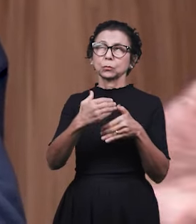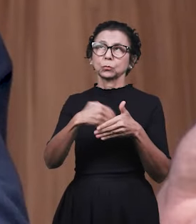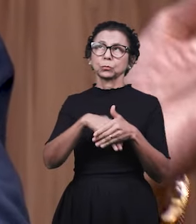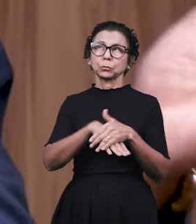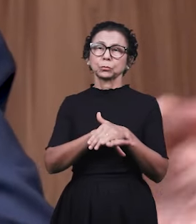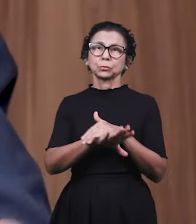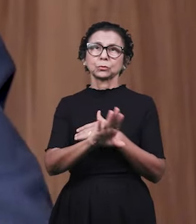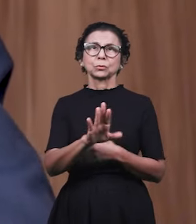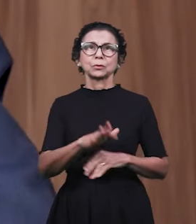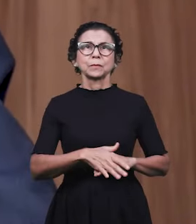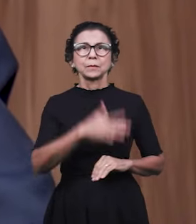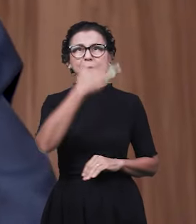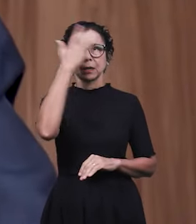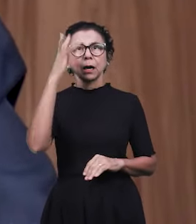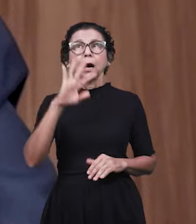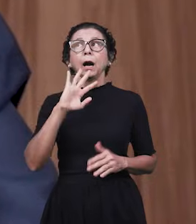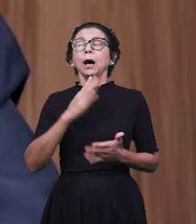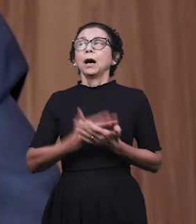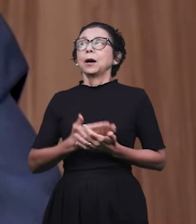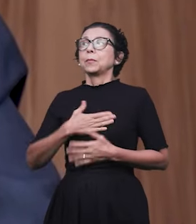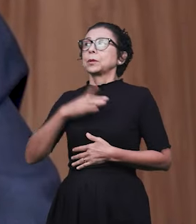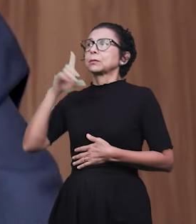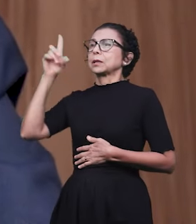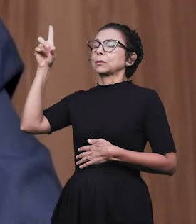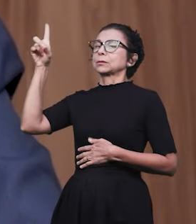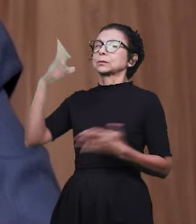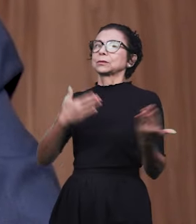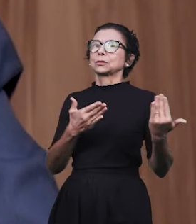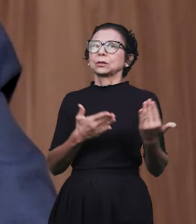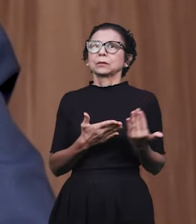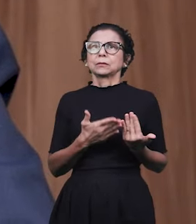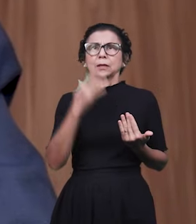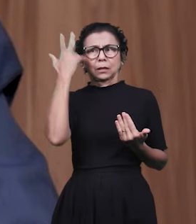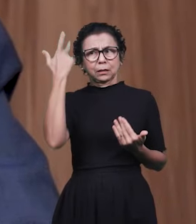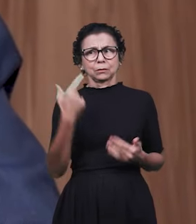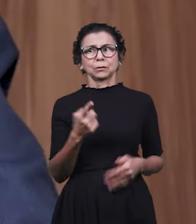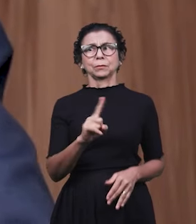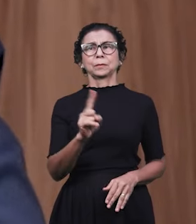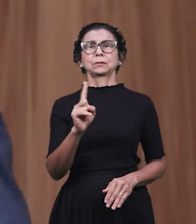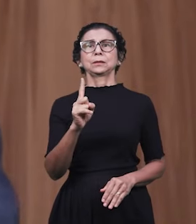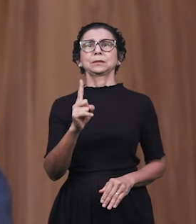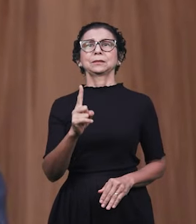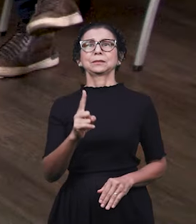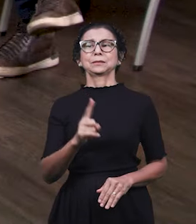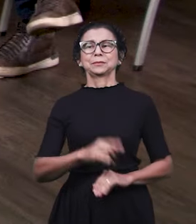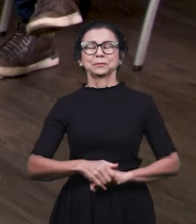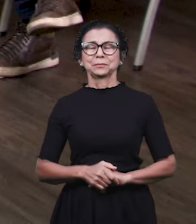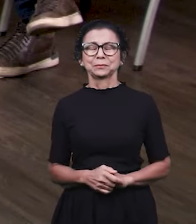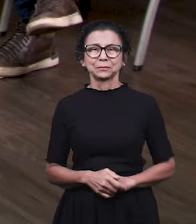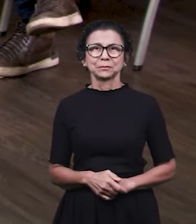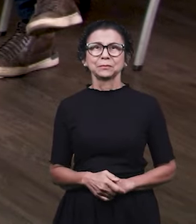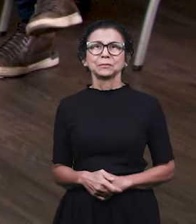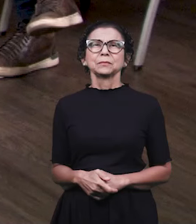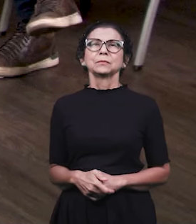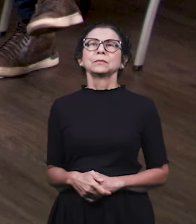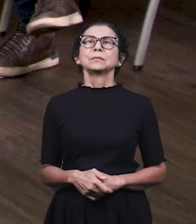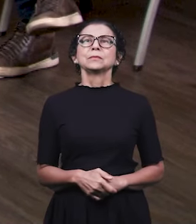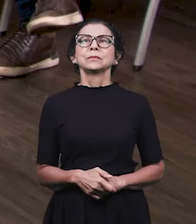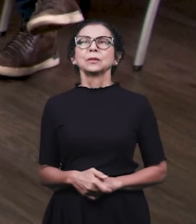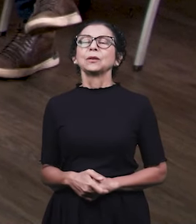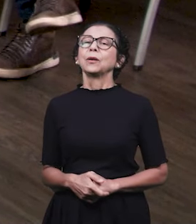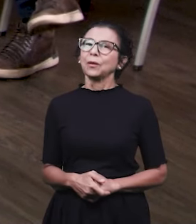ouve assim pode ser que os nossos jovens tenham pensado assim, meu Deus, isso não é normal não, mas olha, sabe de uma coisa, tem gente que